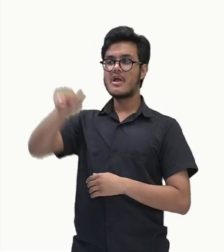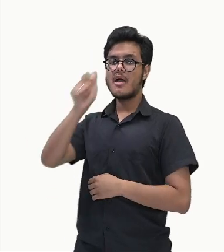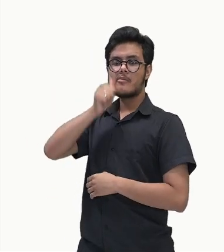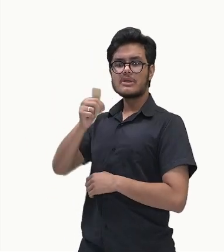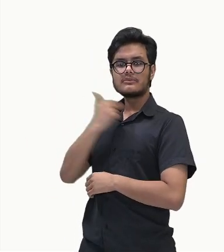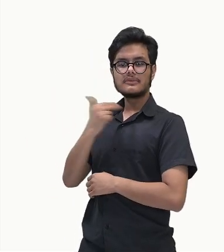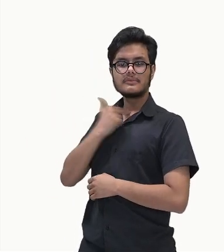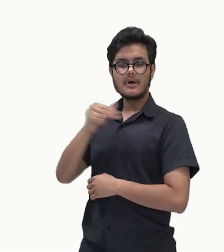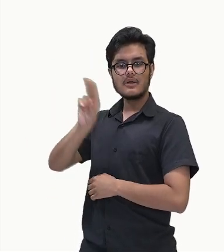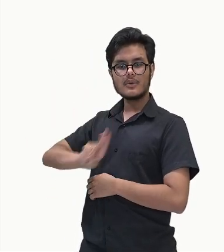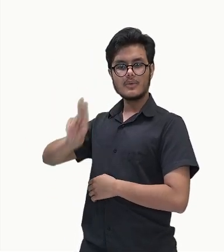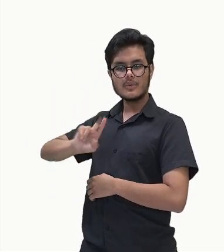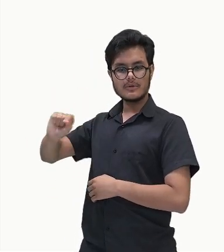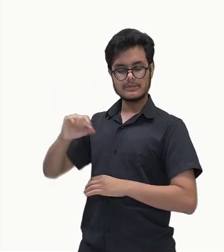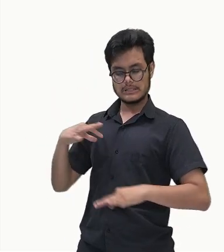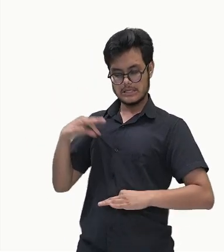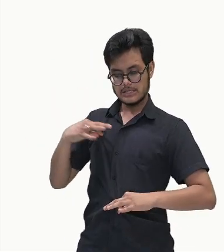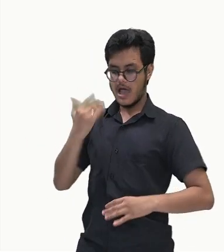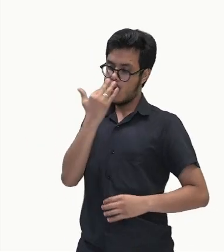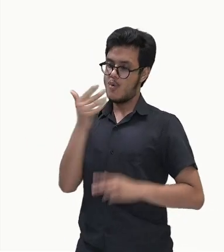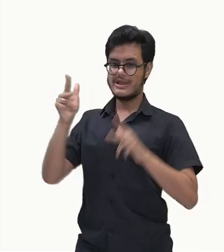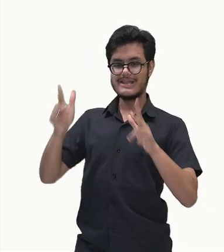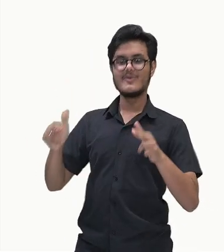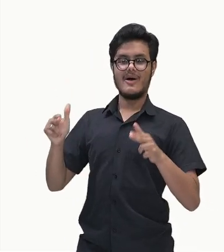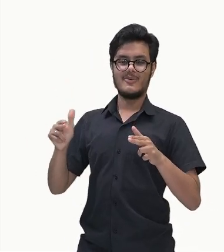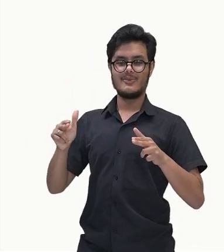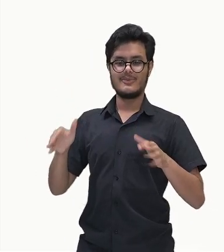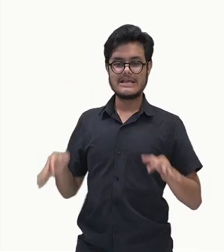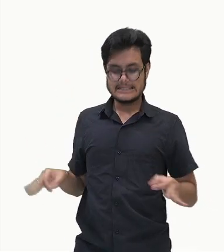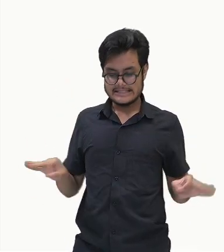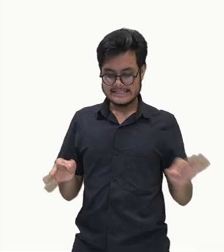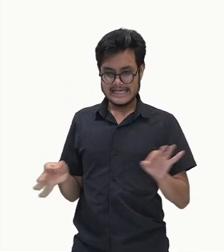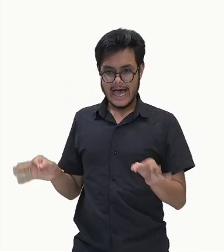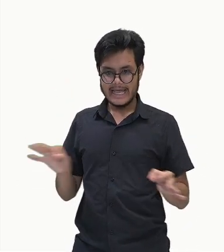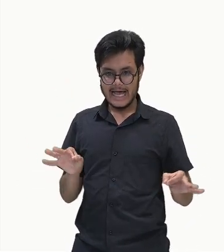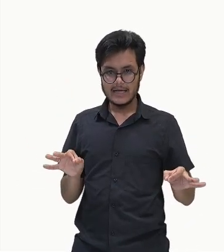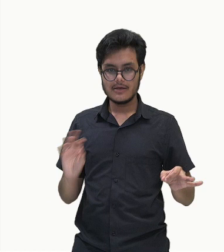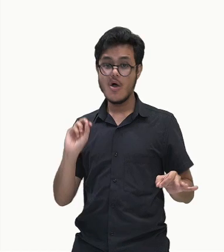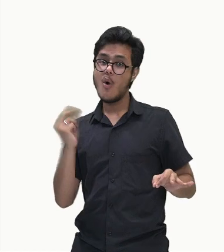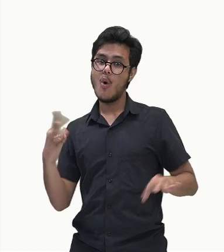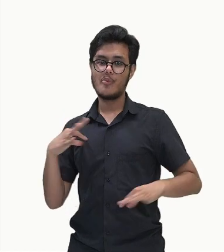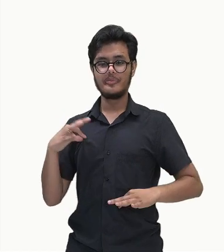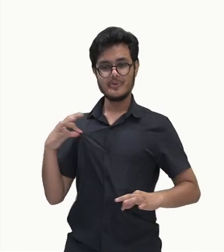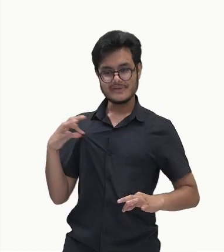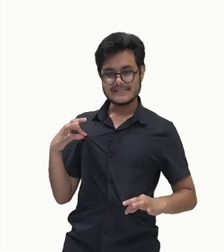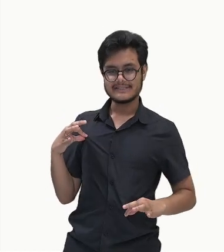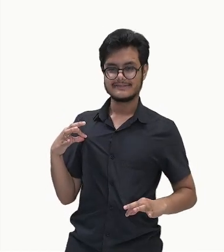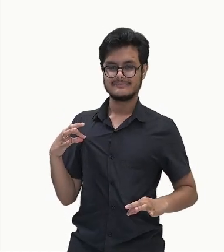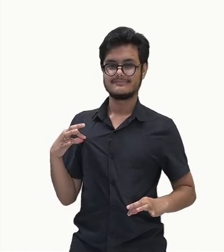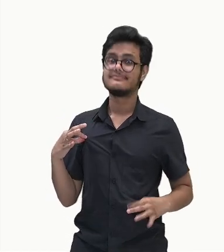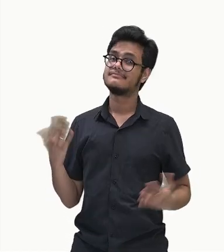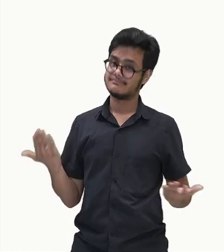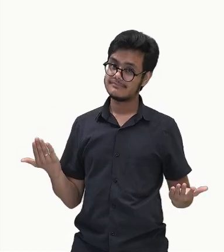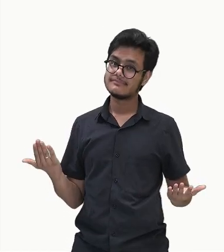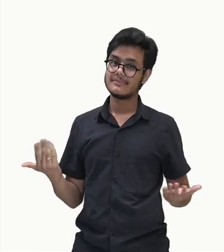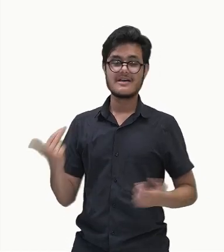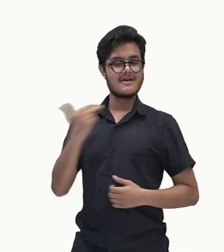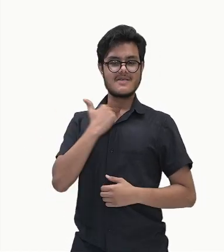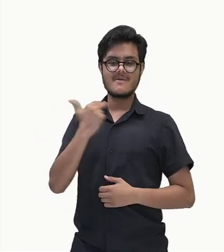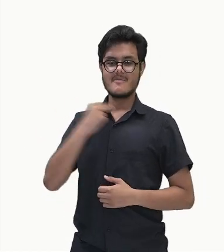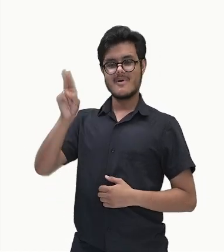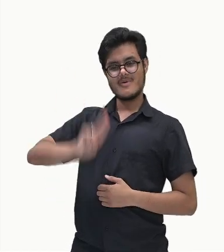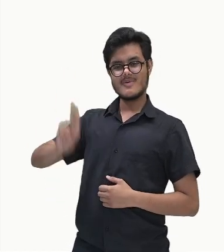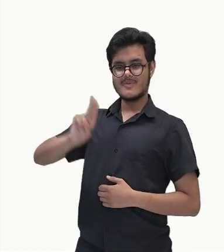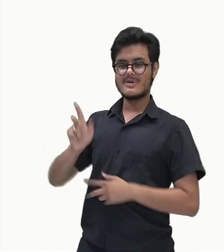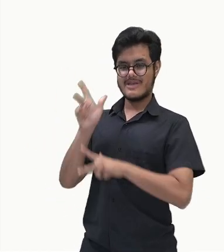fazer ela não pode usar uma blusa branca com